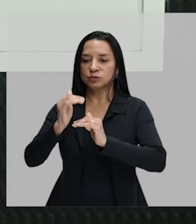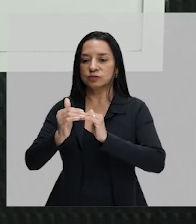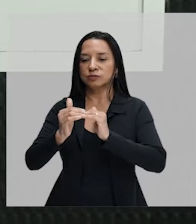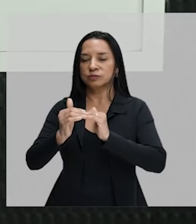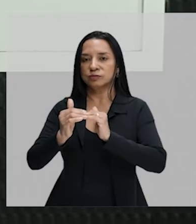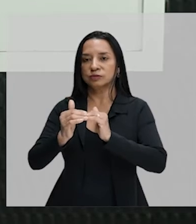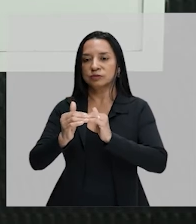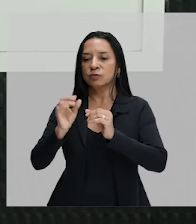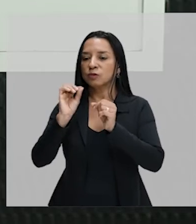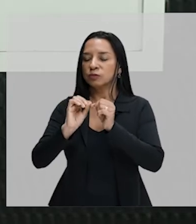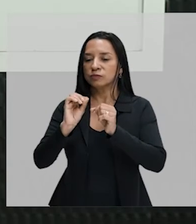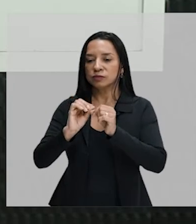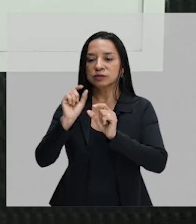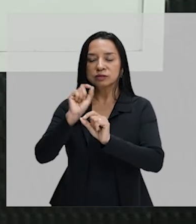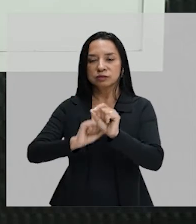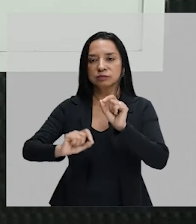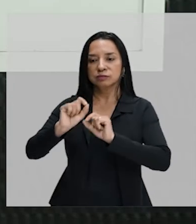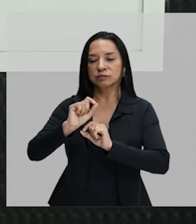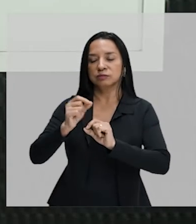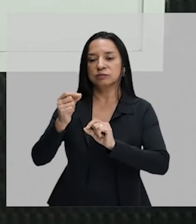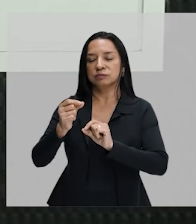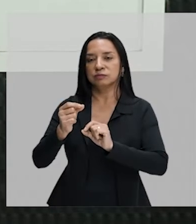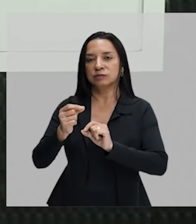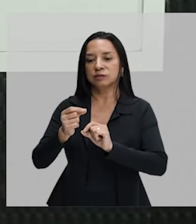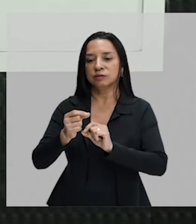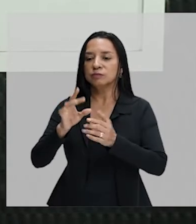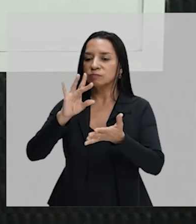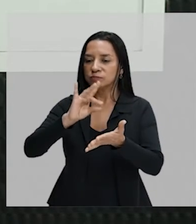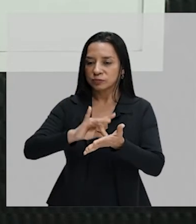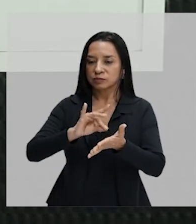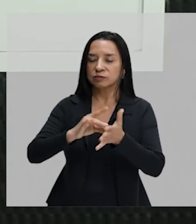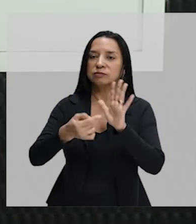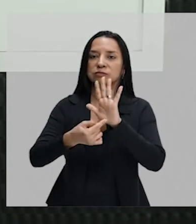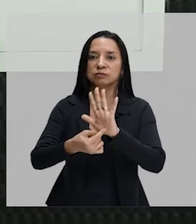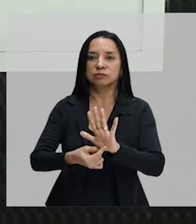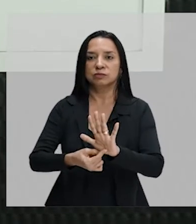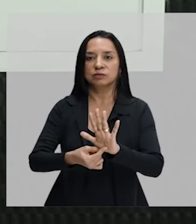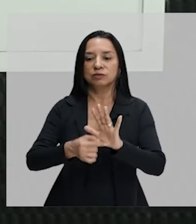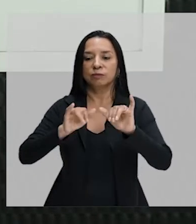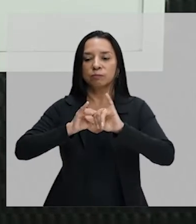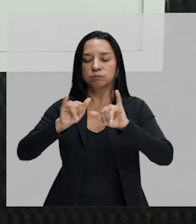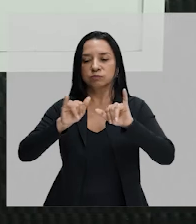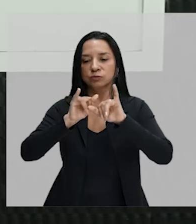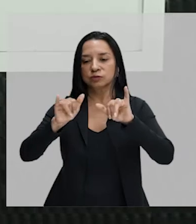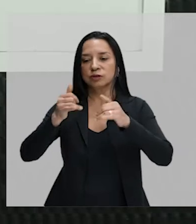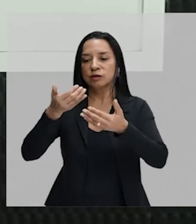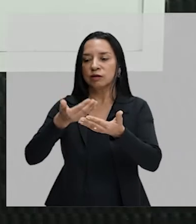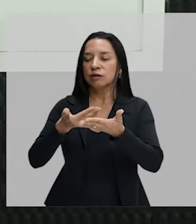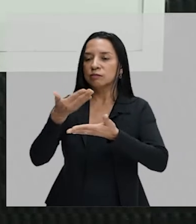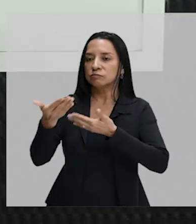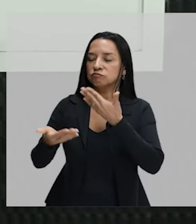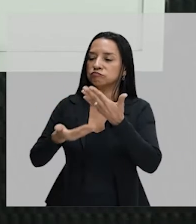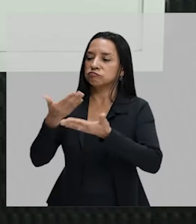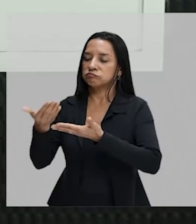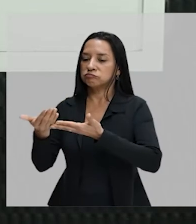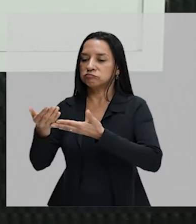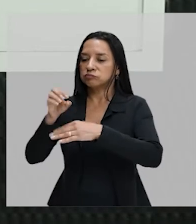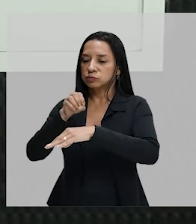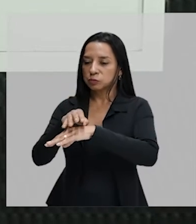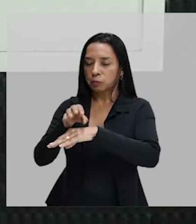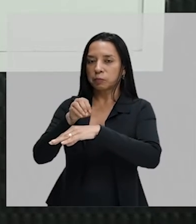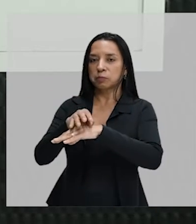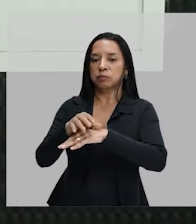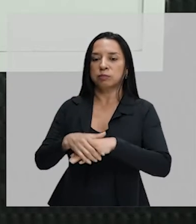tá? Daquilo que eu vou, na verdade, mostrar, anunciar, compartilhar. Então, a expressão é um